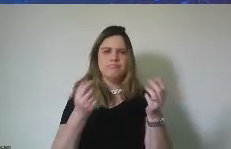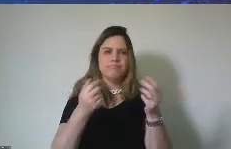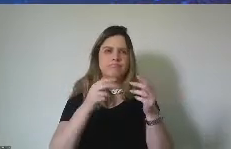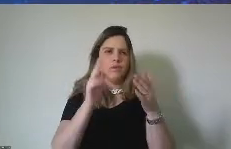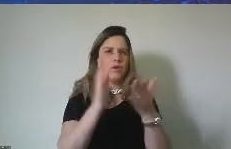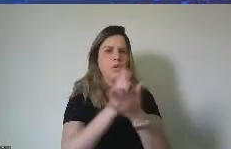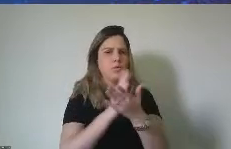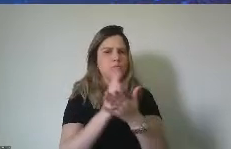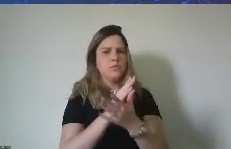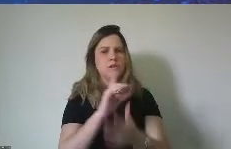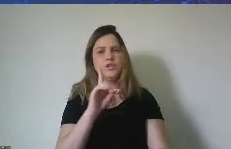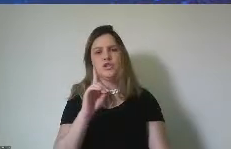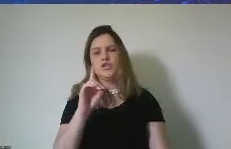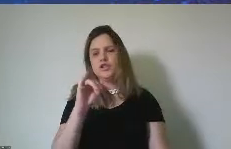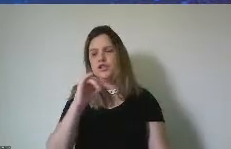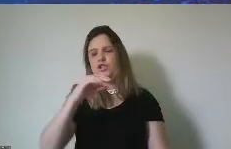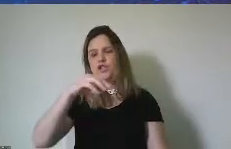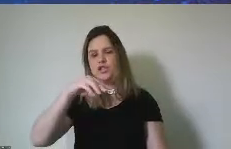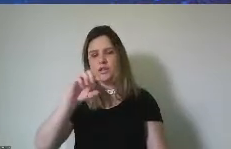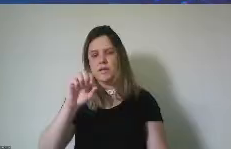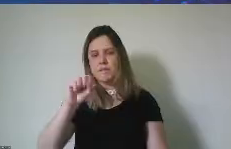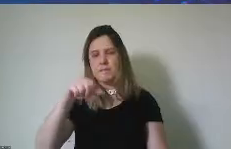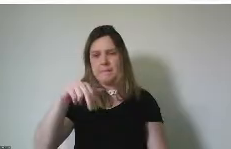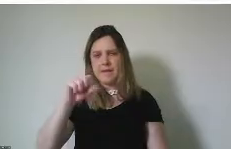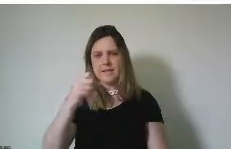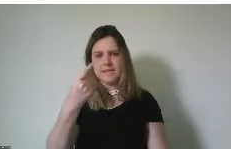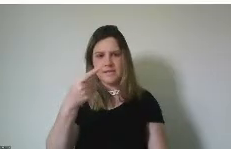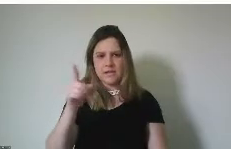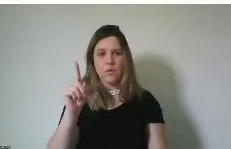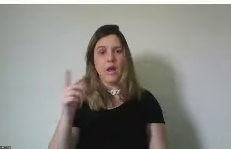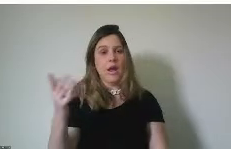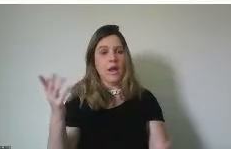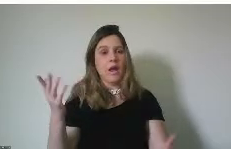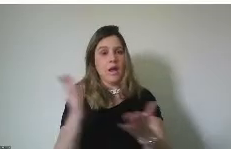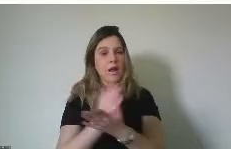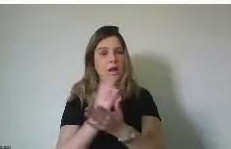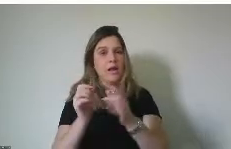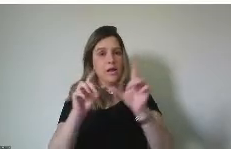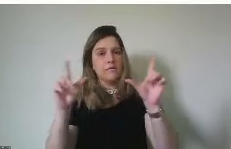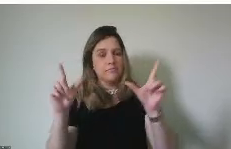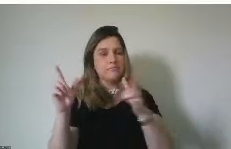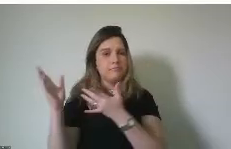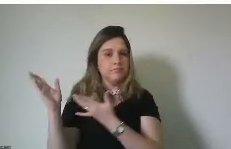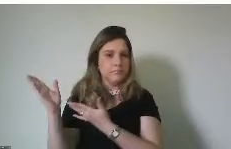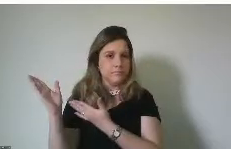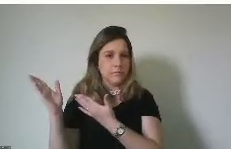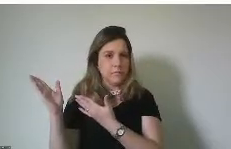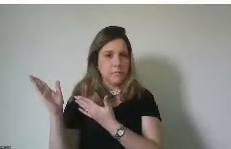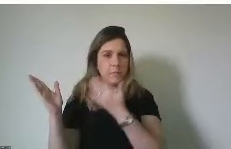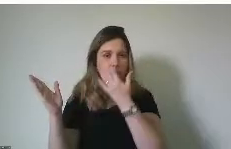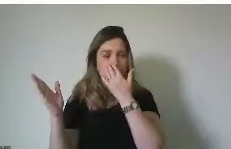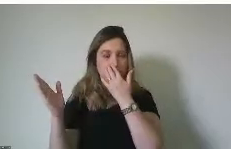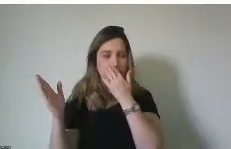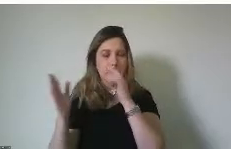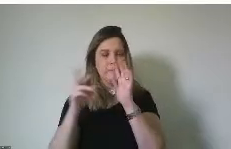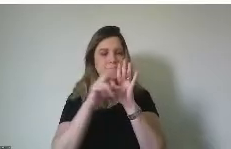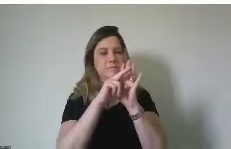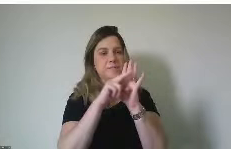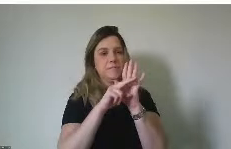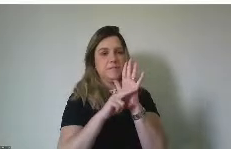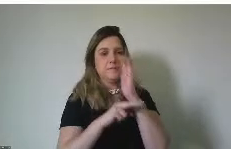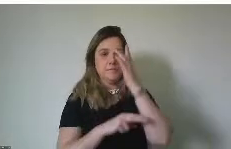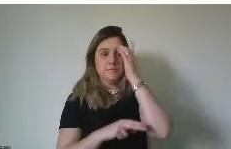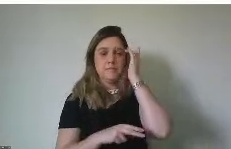a título de evidência para vocês eu peguei aqui um exemplo de um relatório é publicado pelo OMS